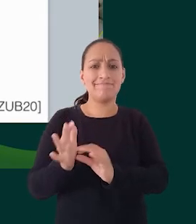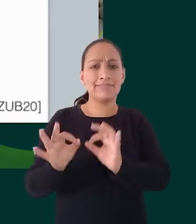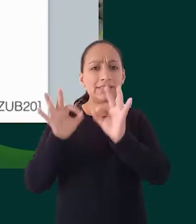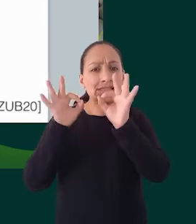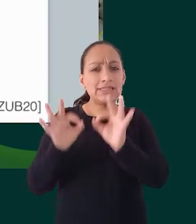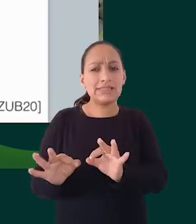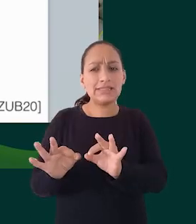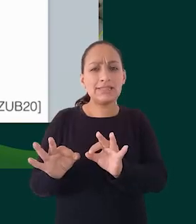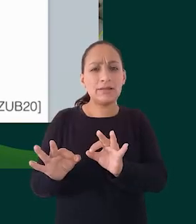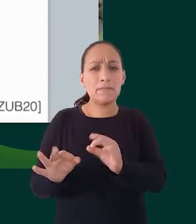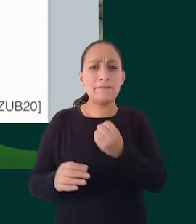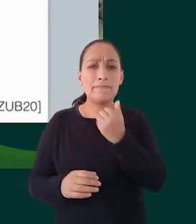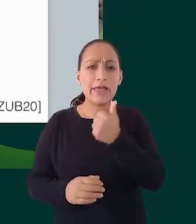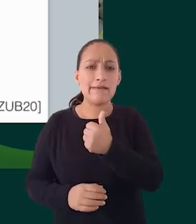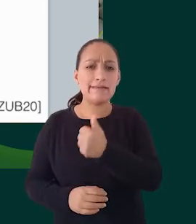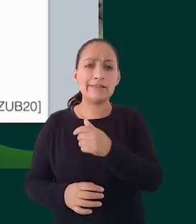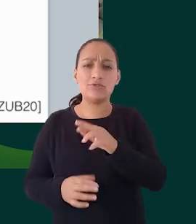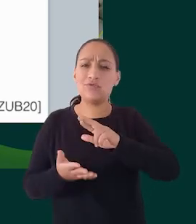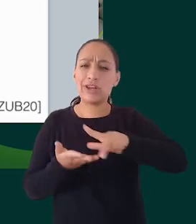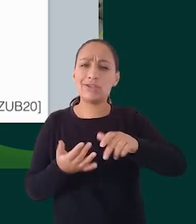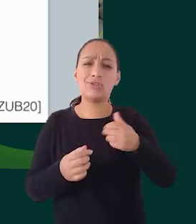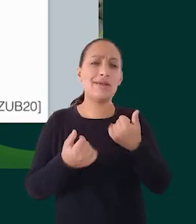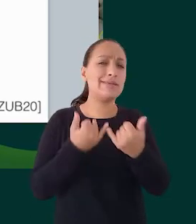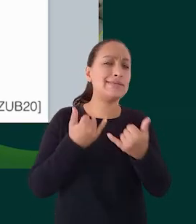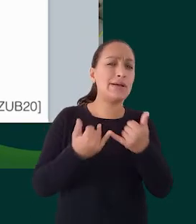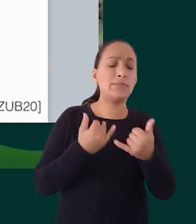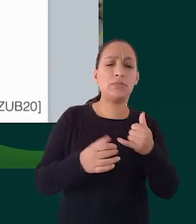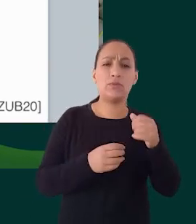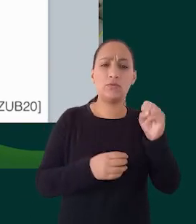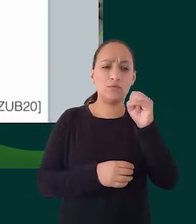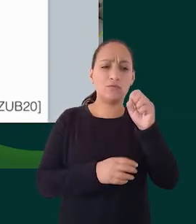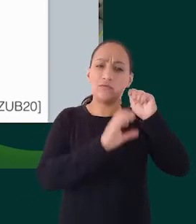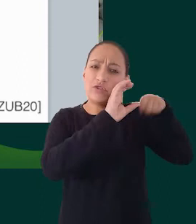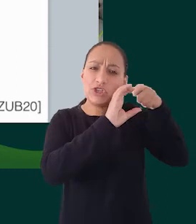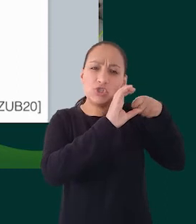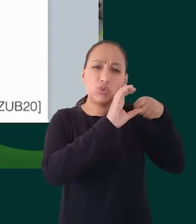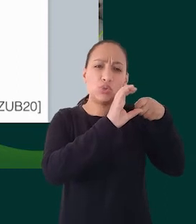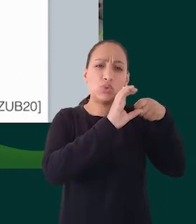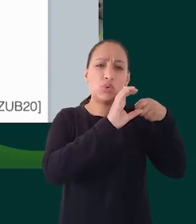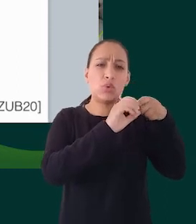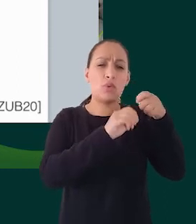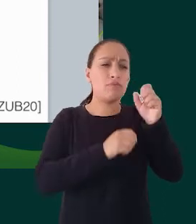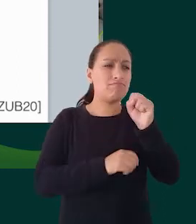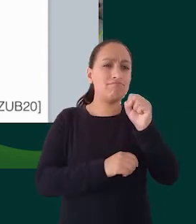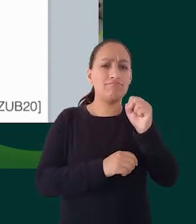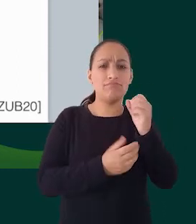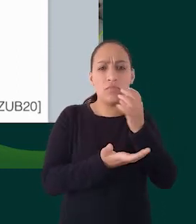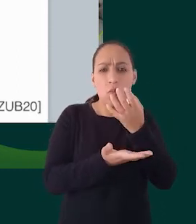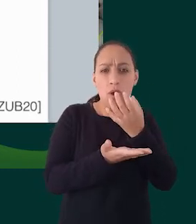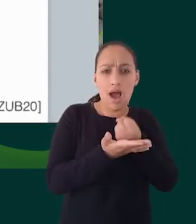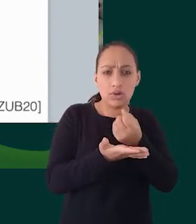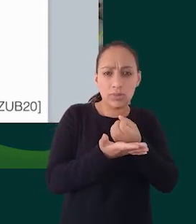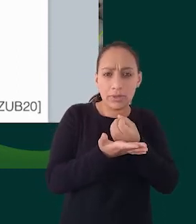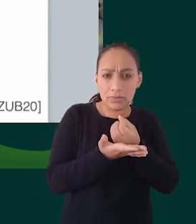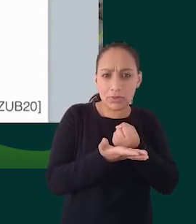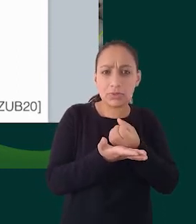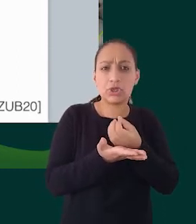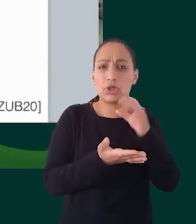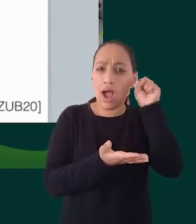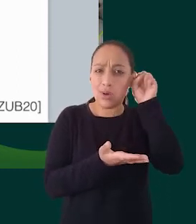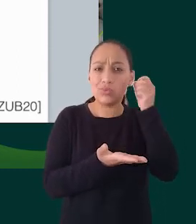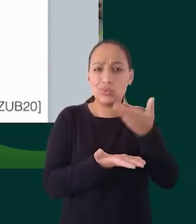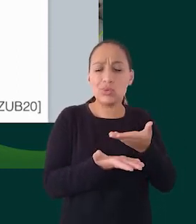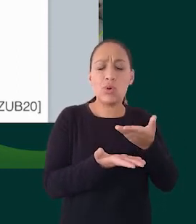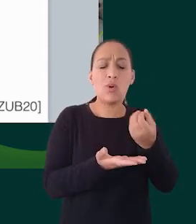de um vídeo, diferente de um áudio, diferente de uma imagem. Além disso, ele também divide em